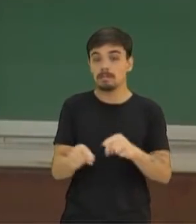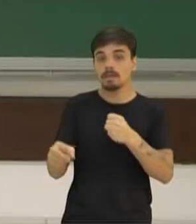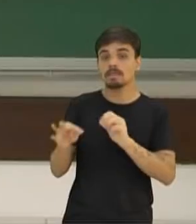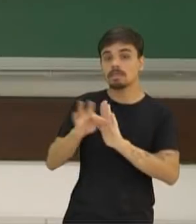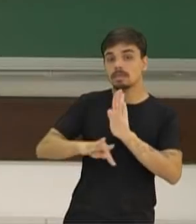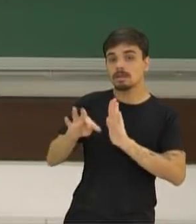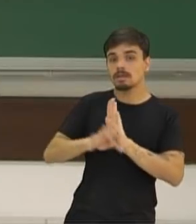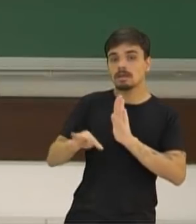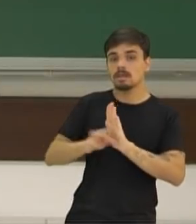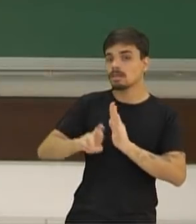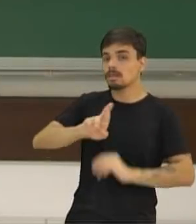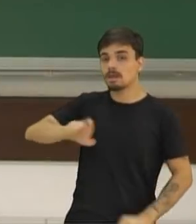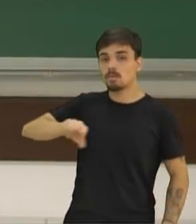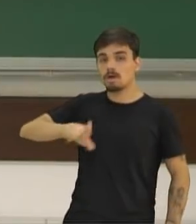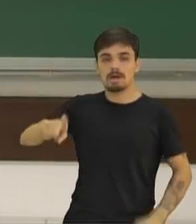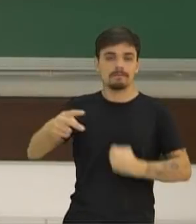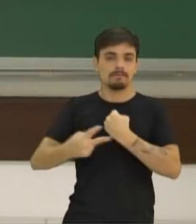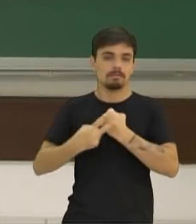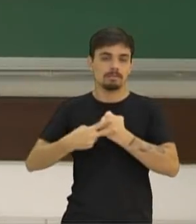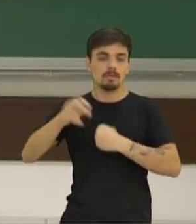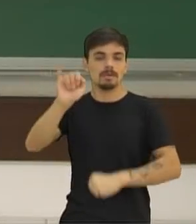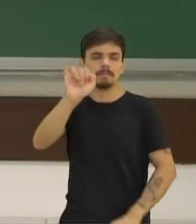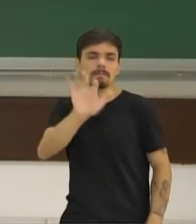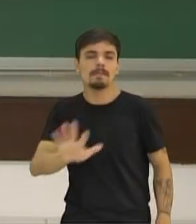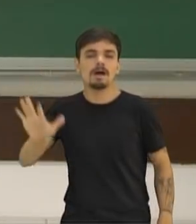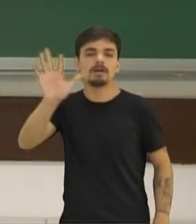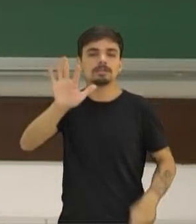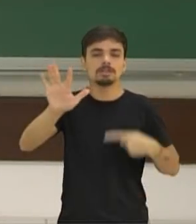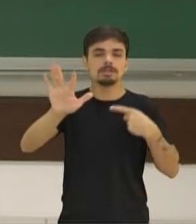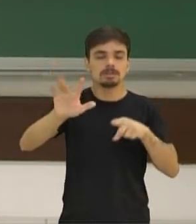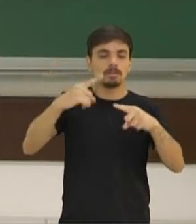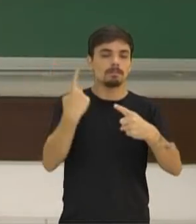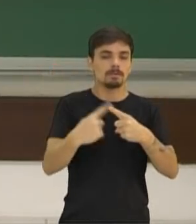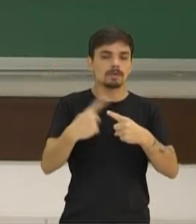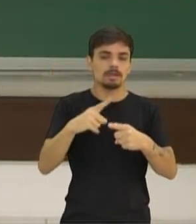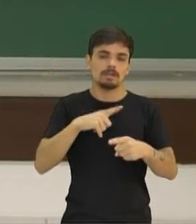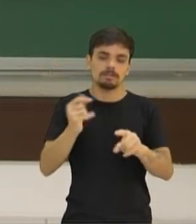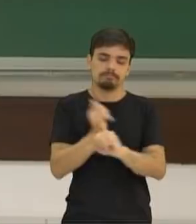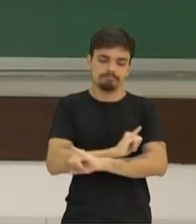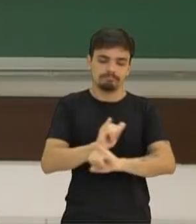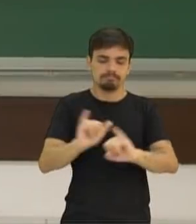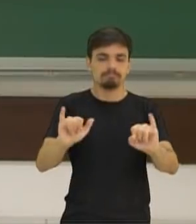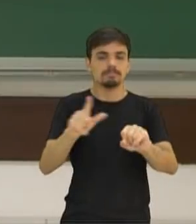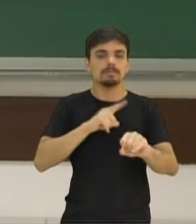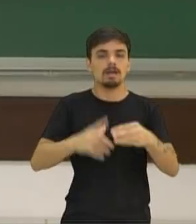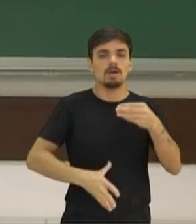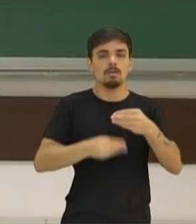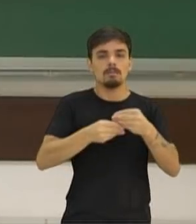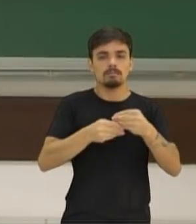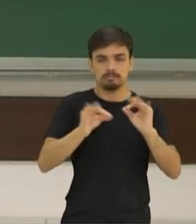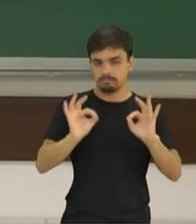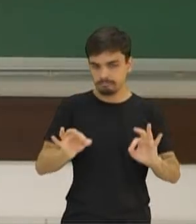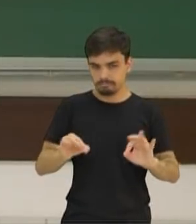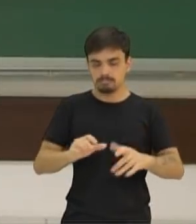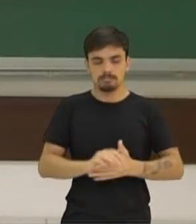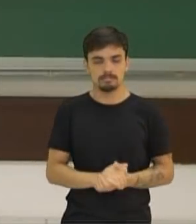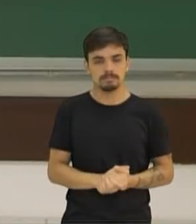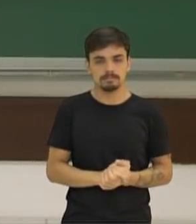texto não verbal, as imagens. Por quê? Porque no anúncio publicitário eles se complementam.